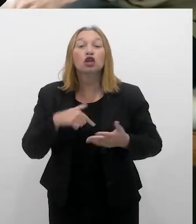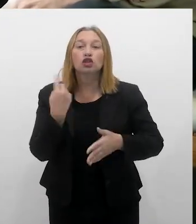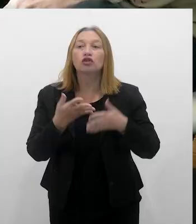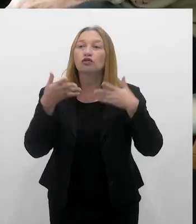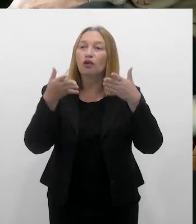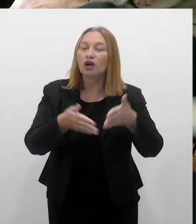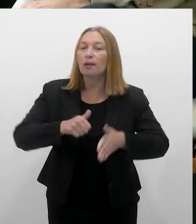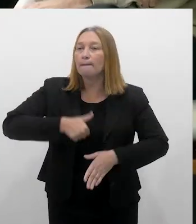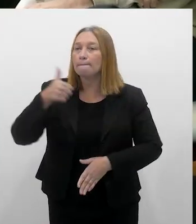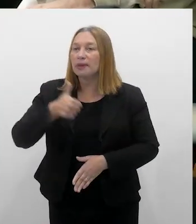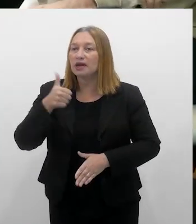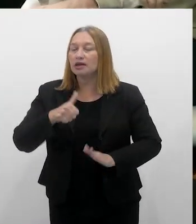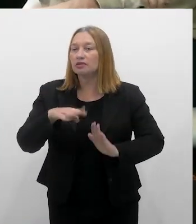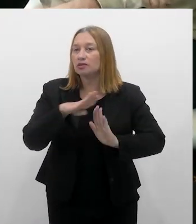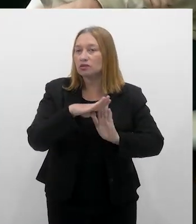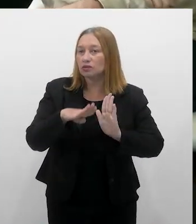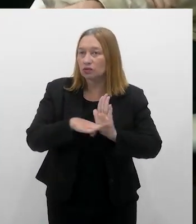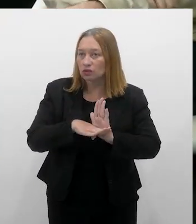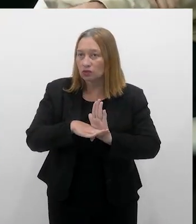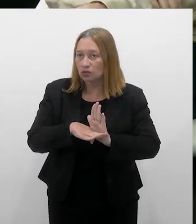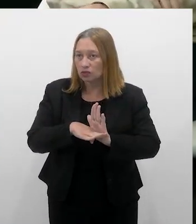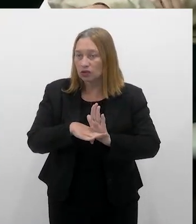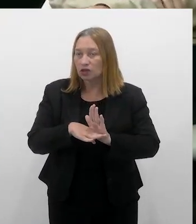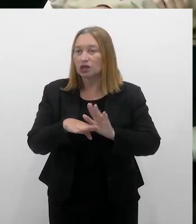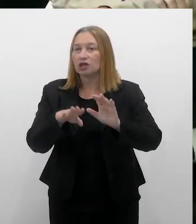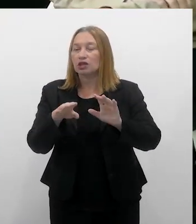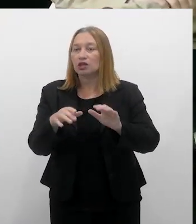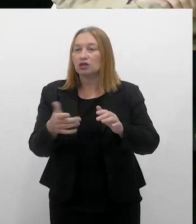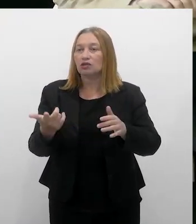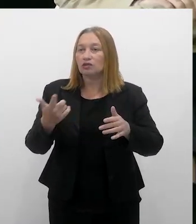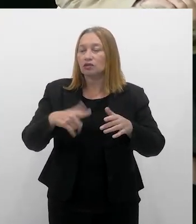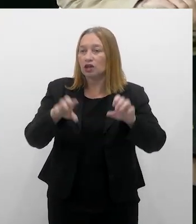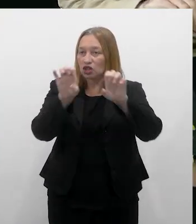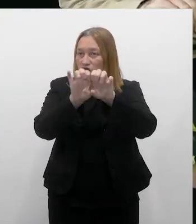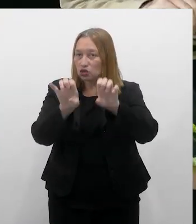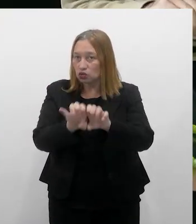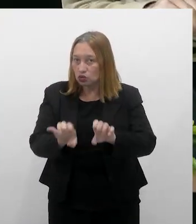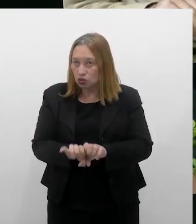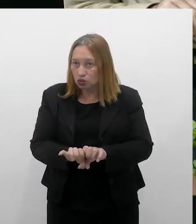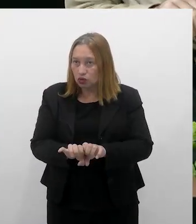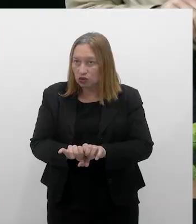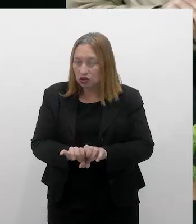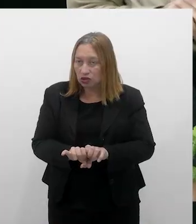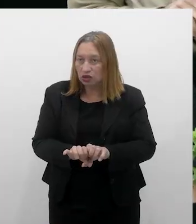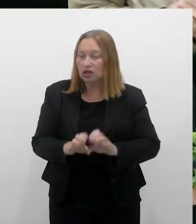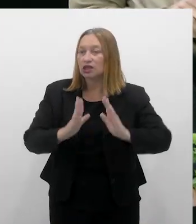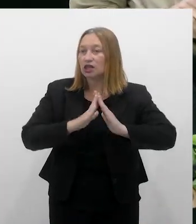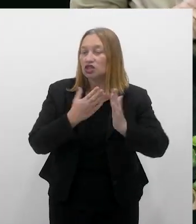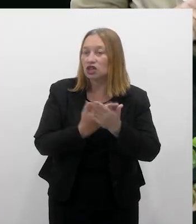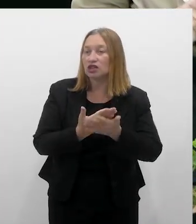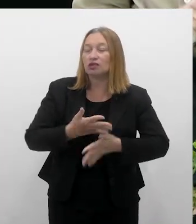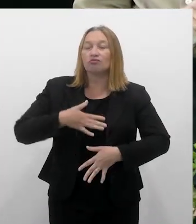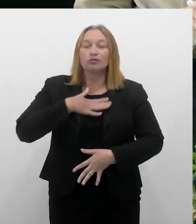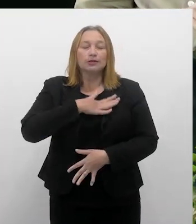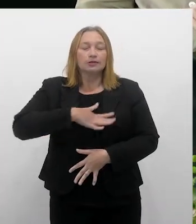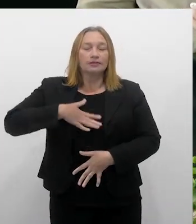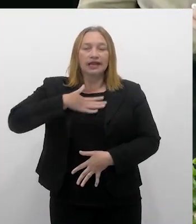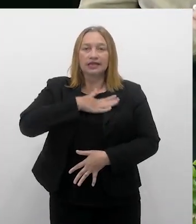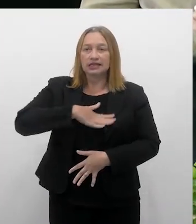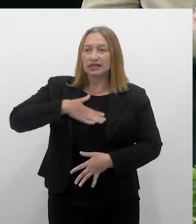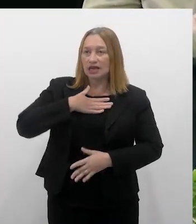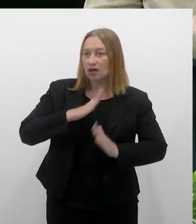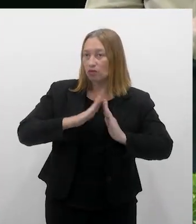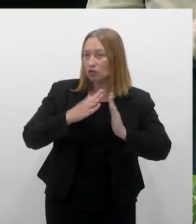Então, nós focamos, primeiro, num programa de reestrutura da rede. A escola tem que ser um lugar de prazer, tem que ser uma escola